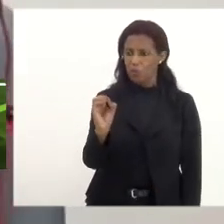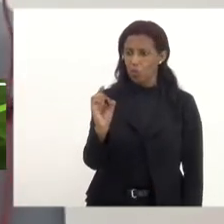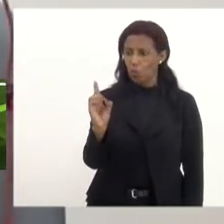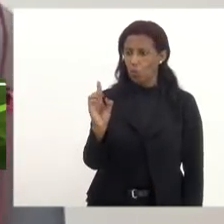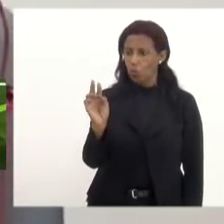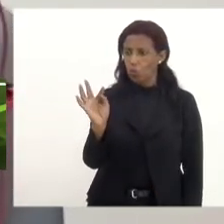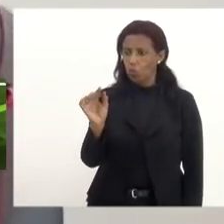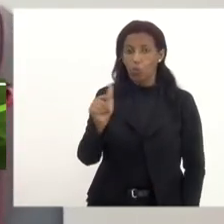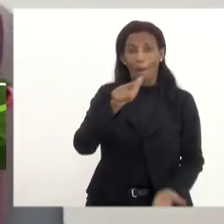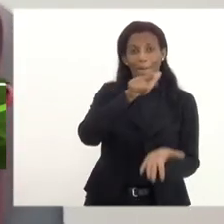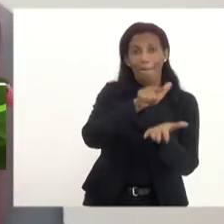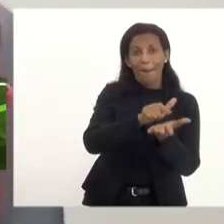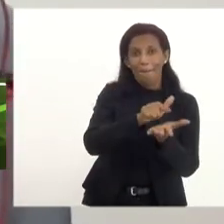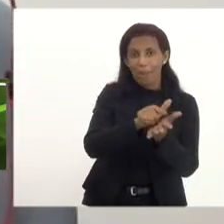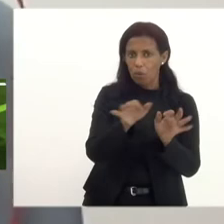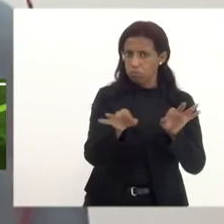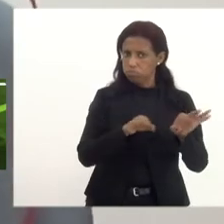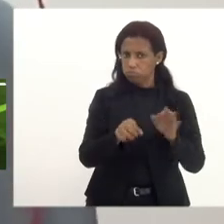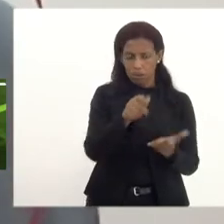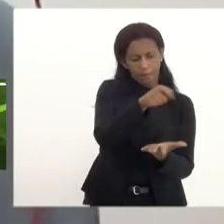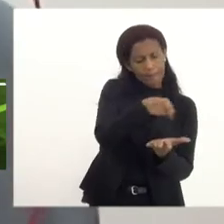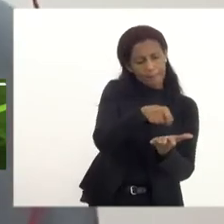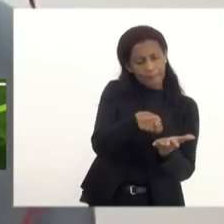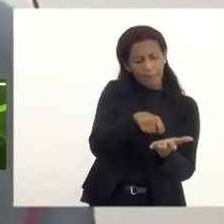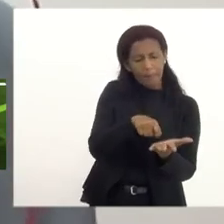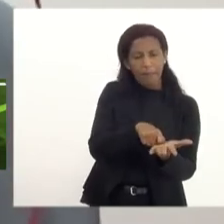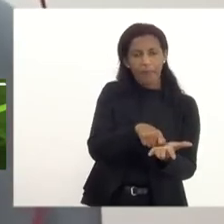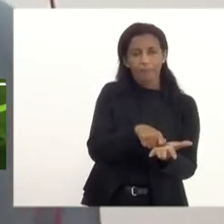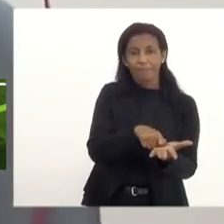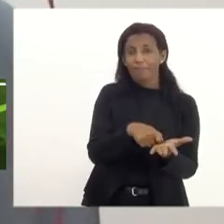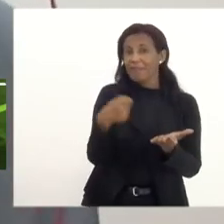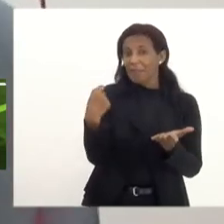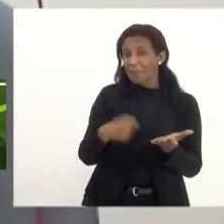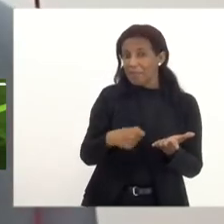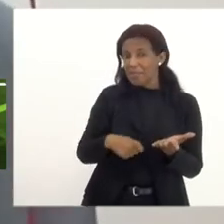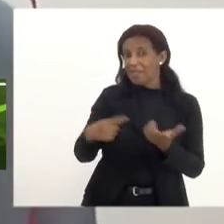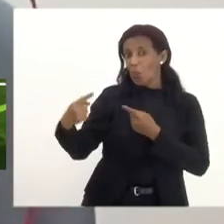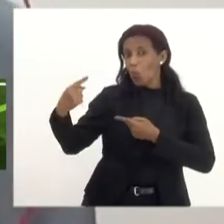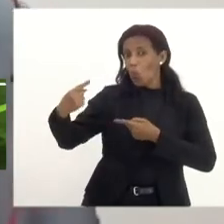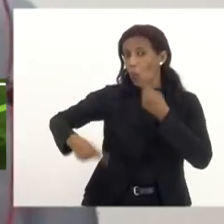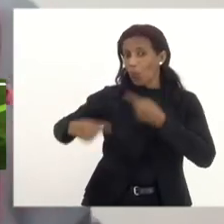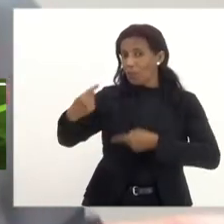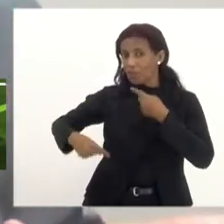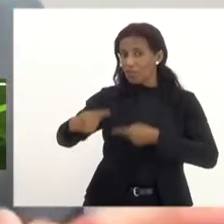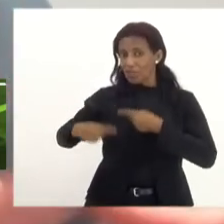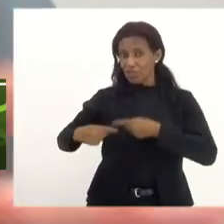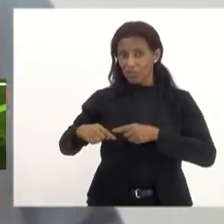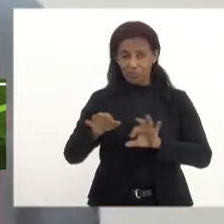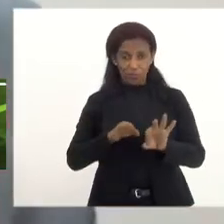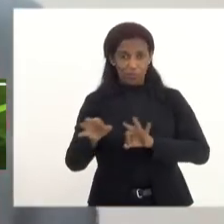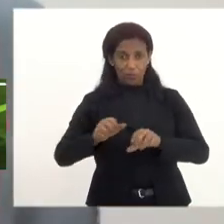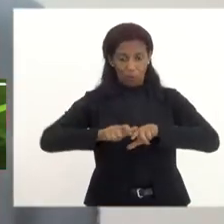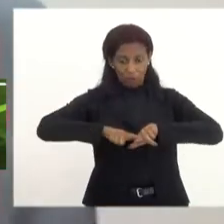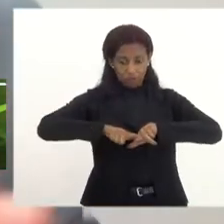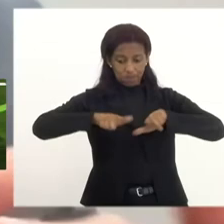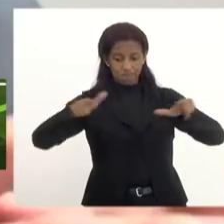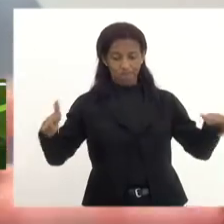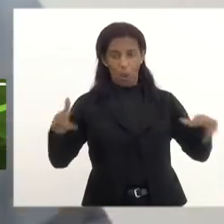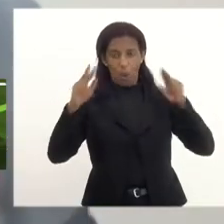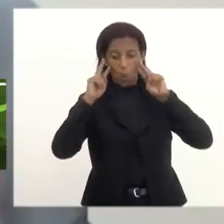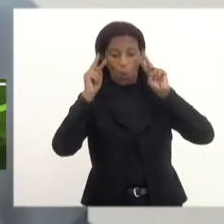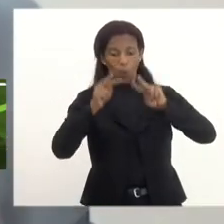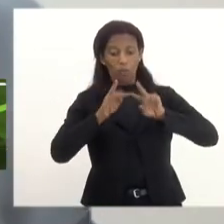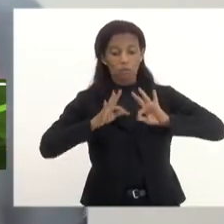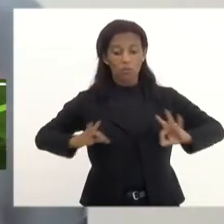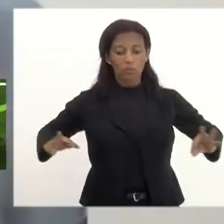sair do papel. Se nós não tivermos um projeto competitivo de forma ampla, olhando o projeto